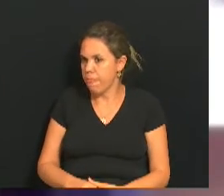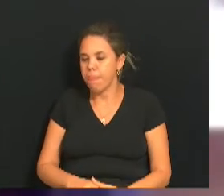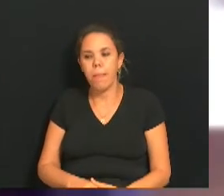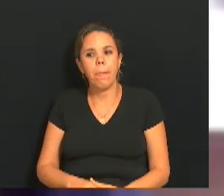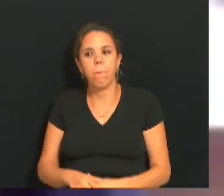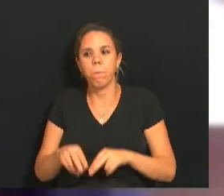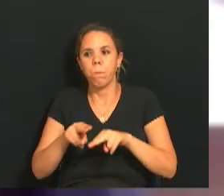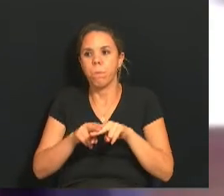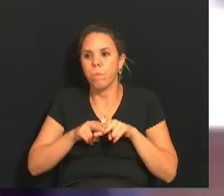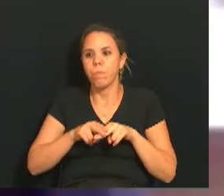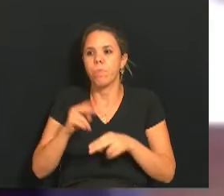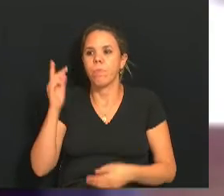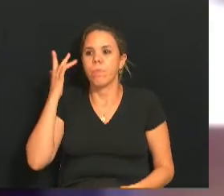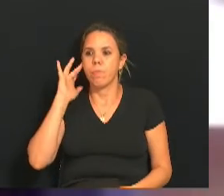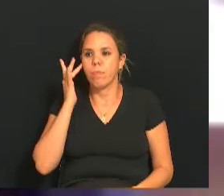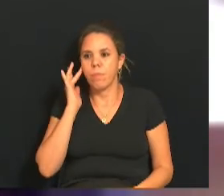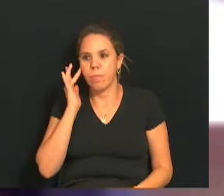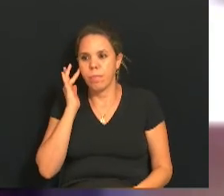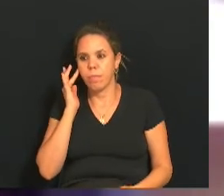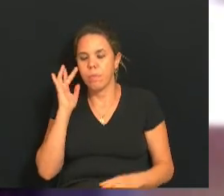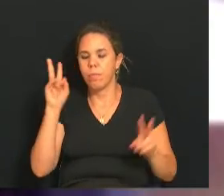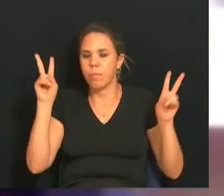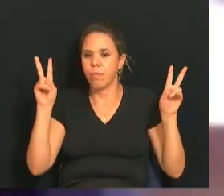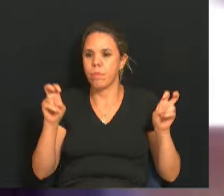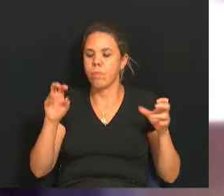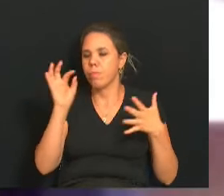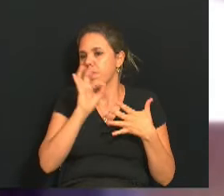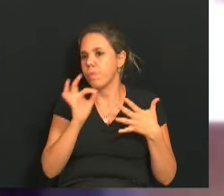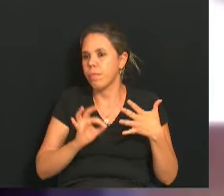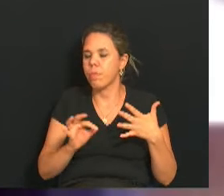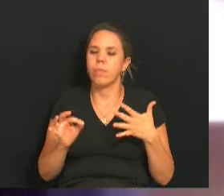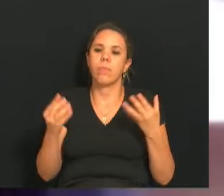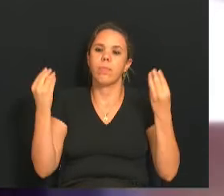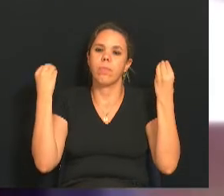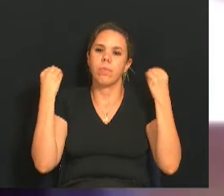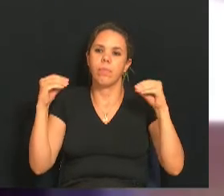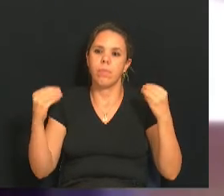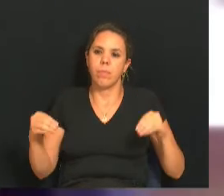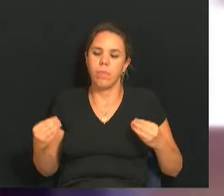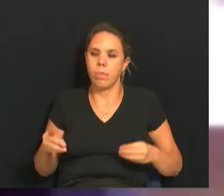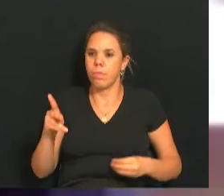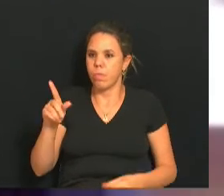Portanto, eu acho que essas questões têm que ser colocadas nessa PL,